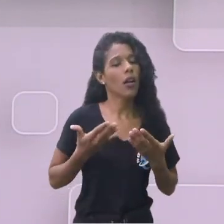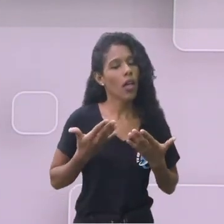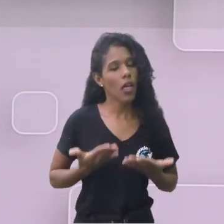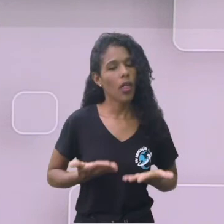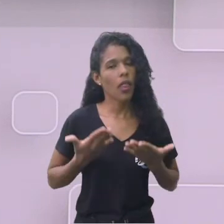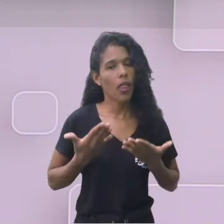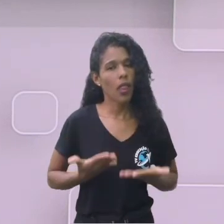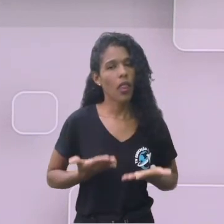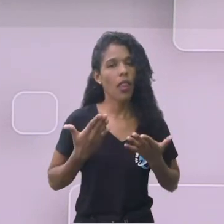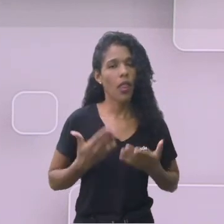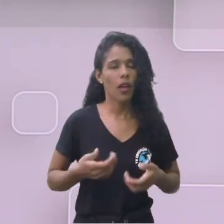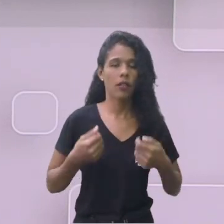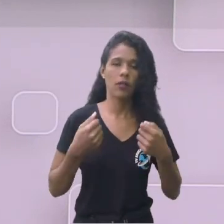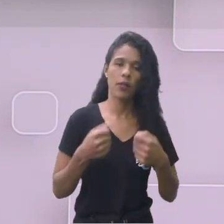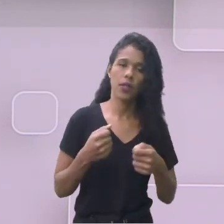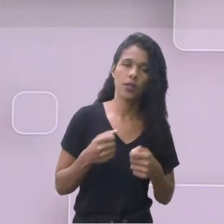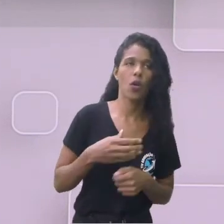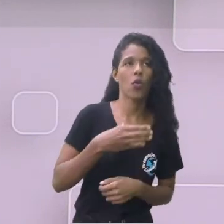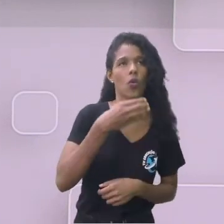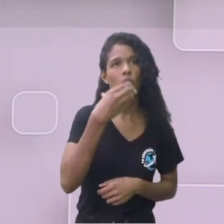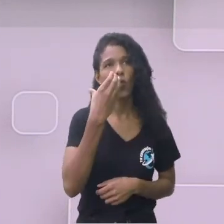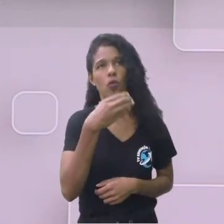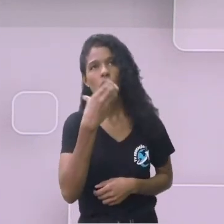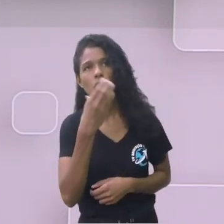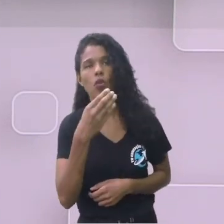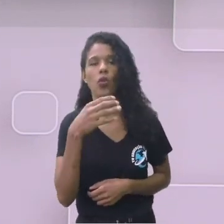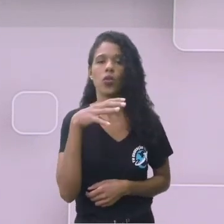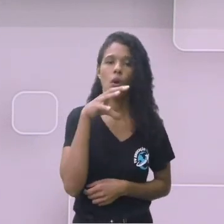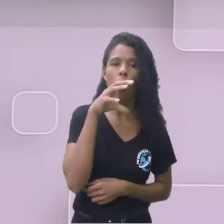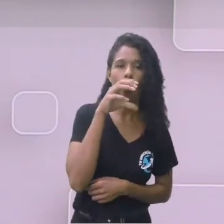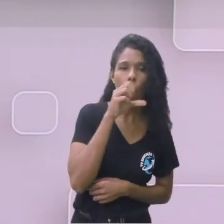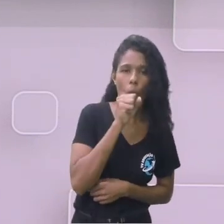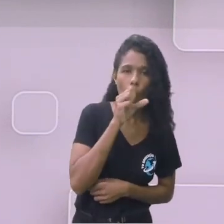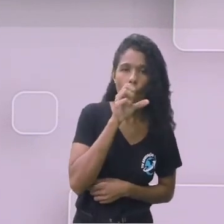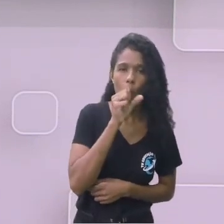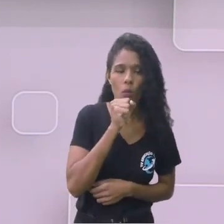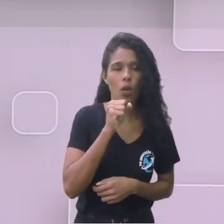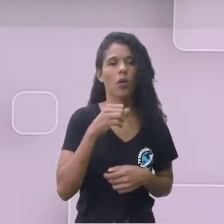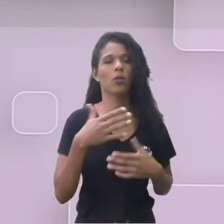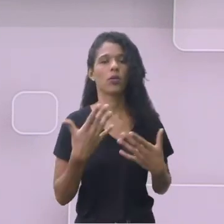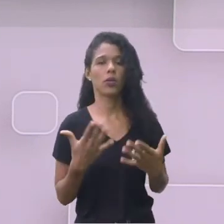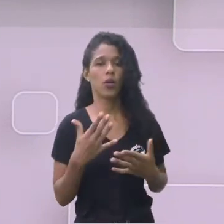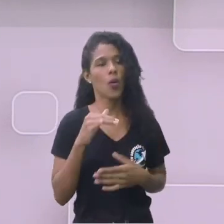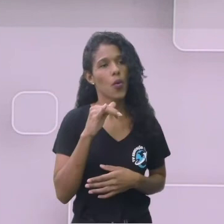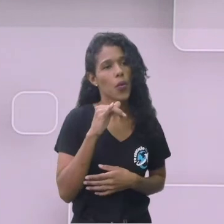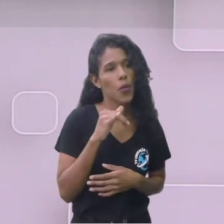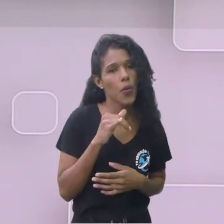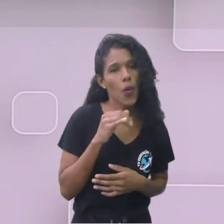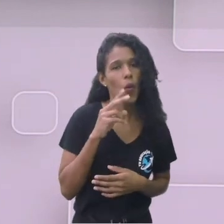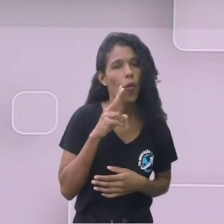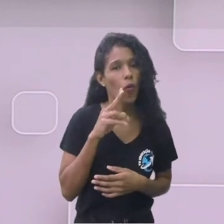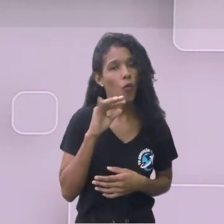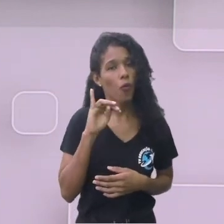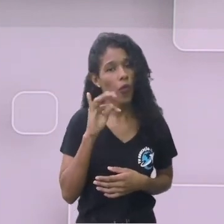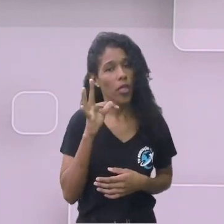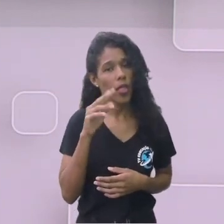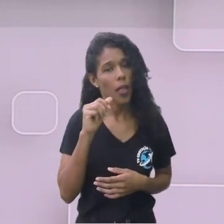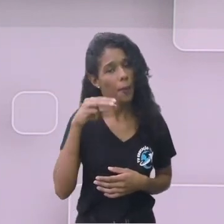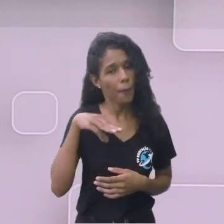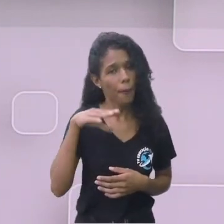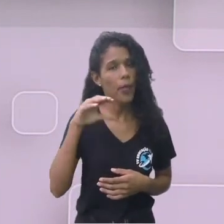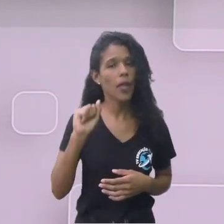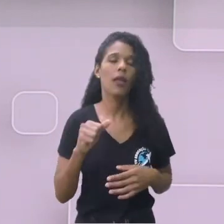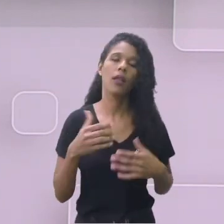iogurte, ou, né, uma vitamina, ou alguma coisa assim, para que no momento da principal